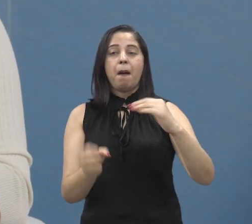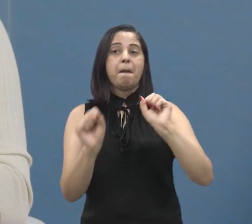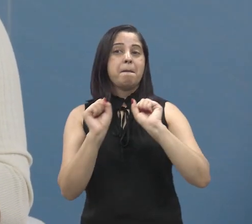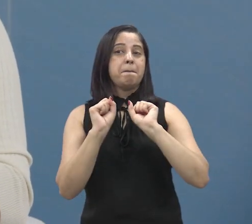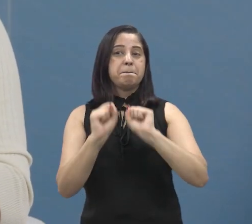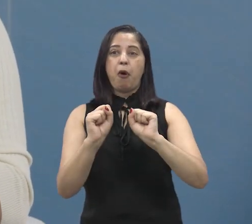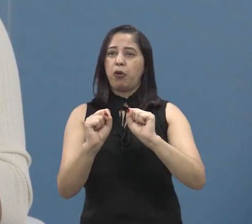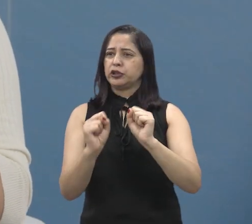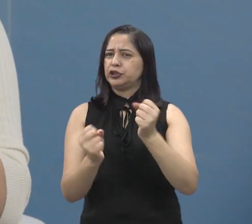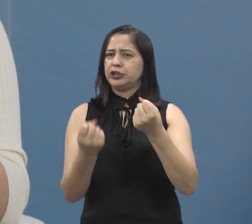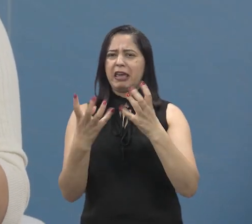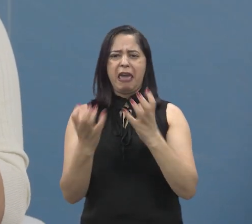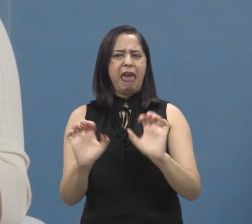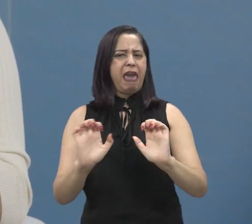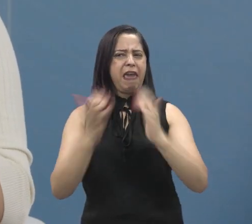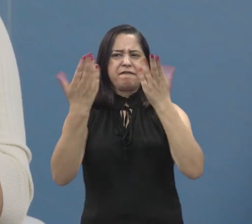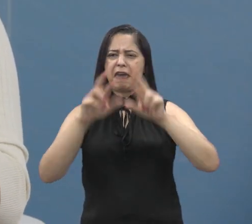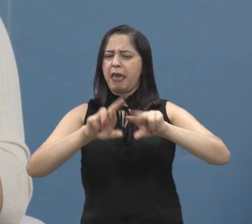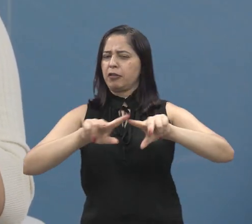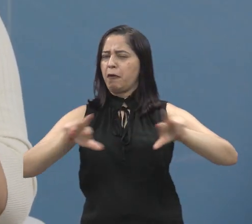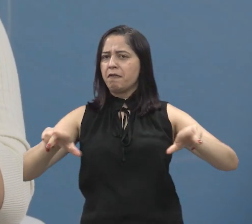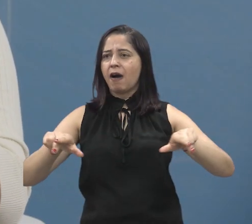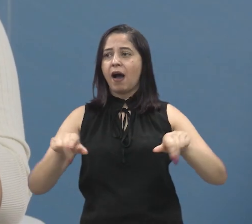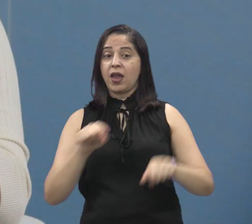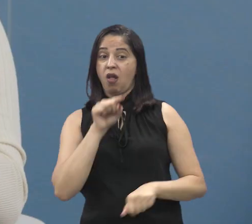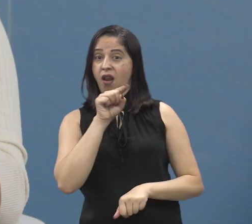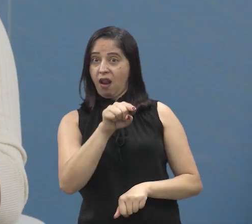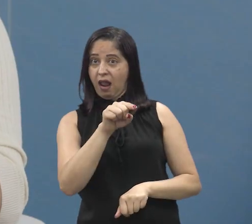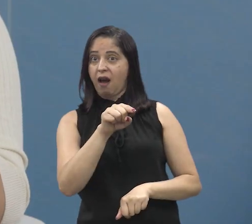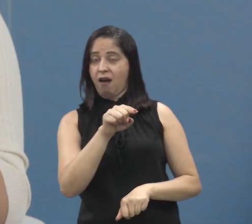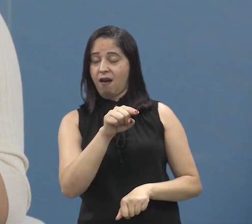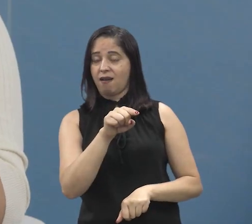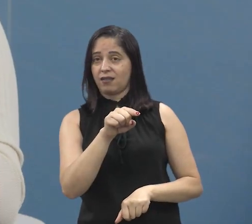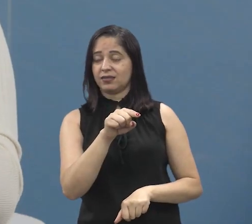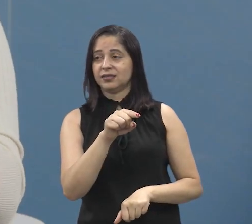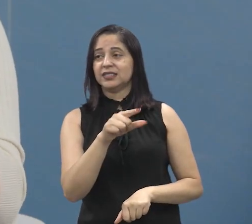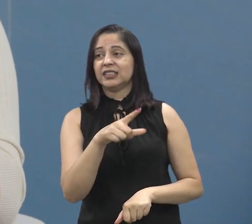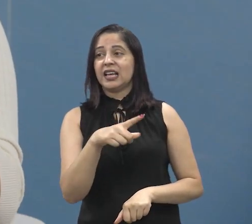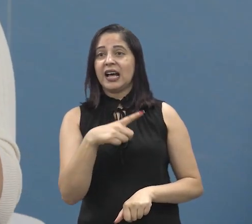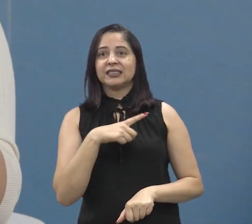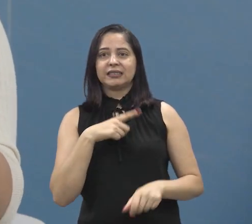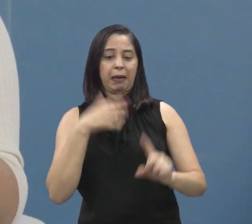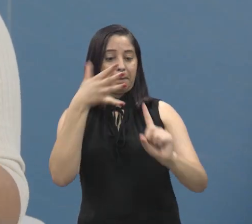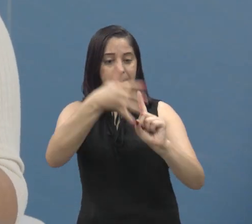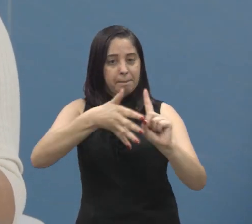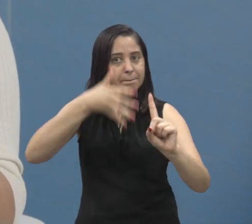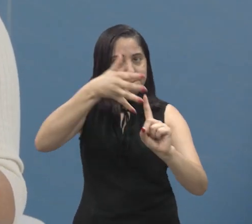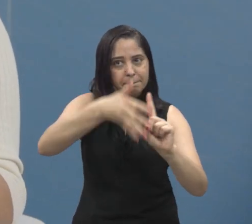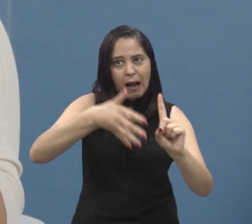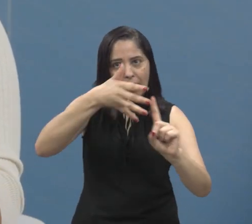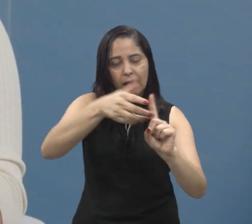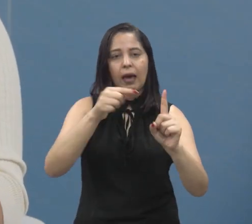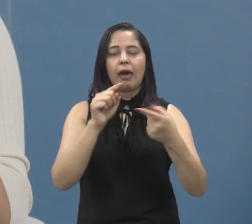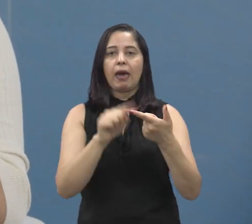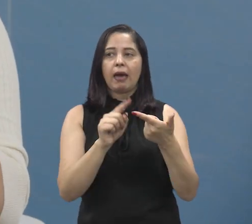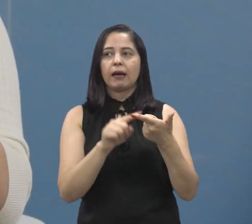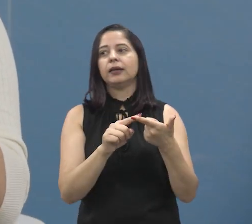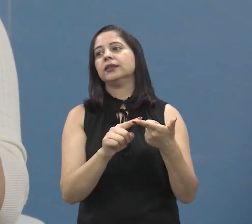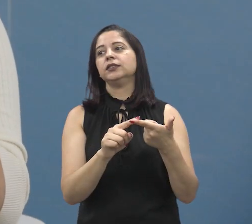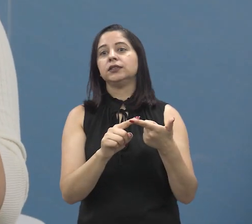plural, que você tem aí desde grandes eventos, palestras, no formato